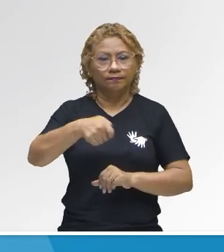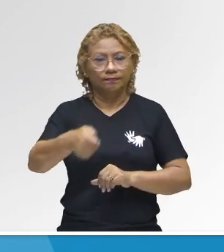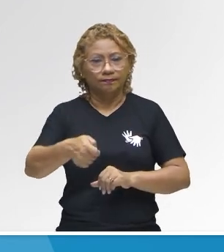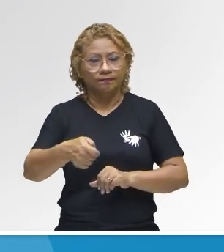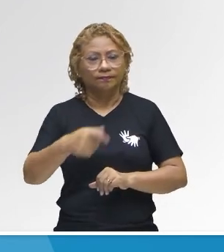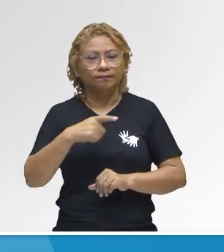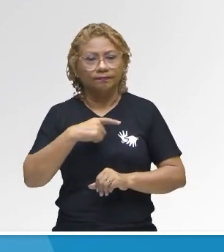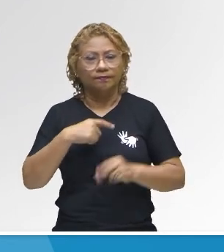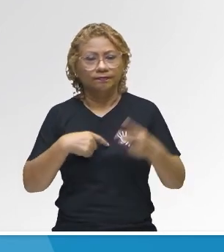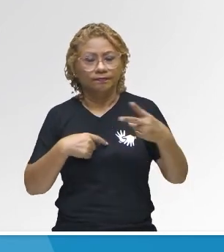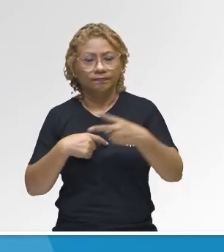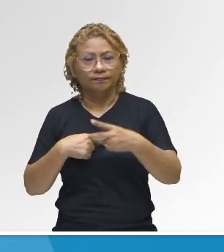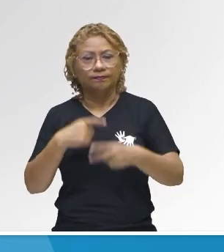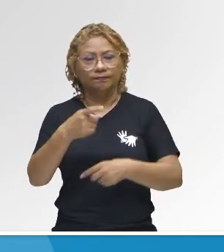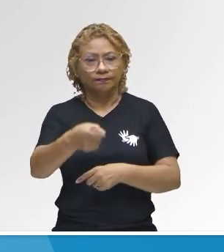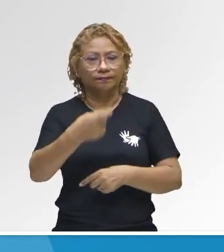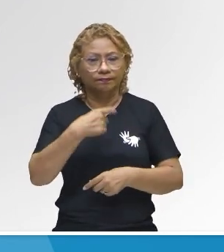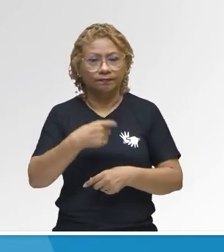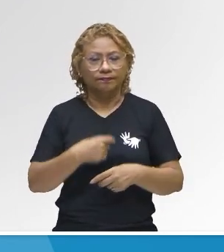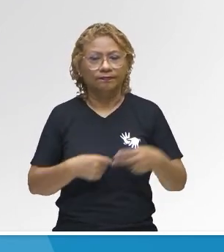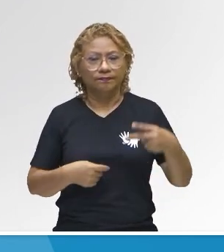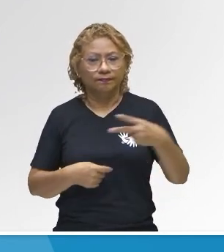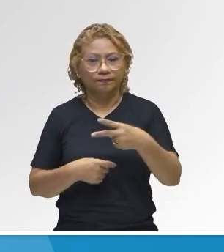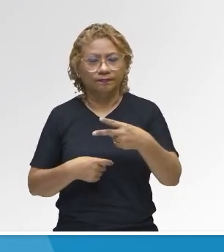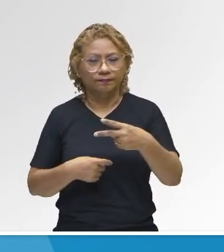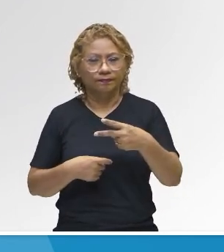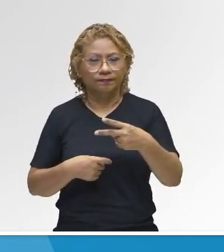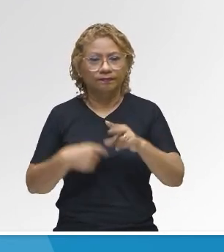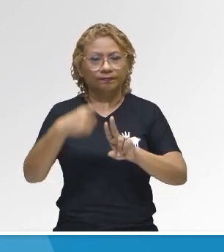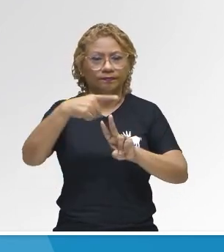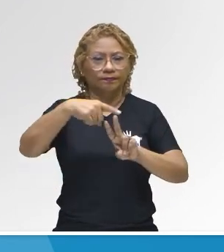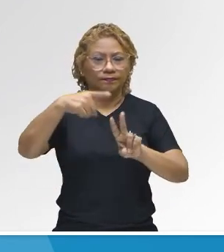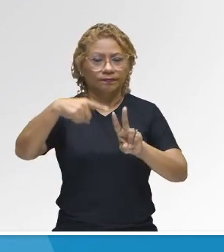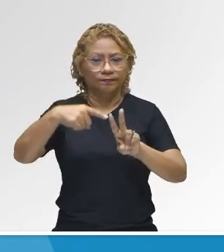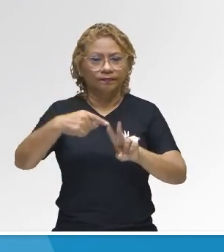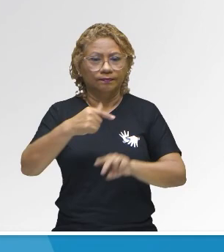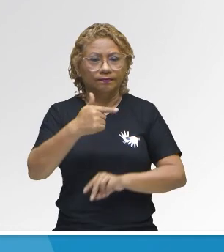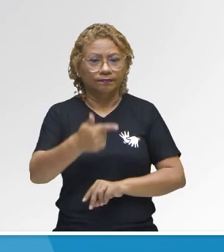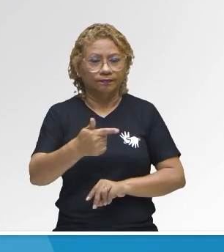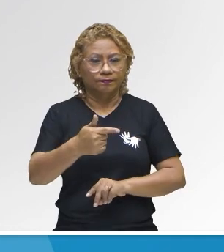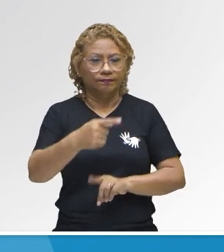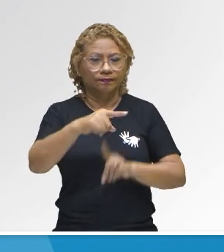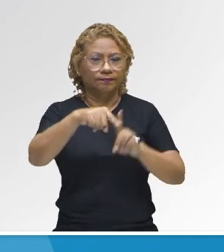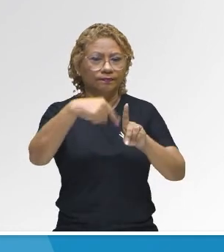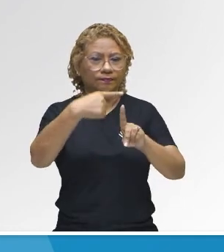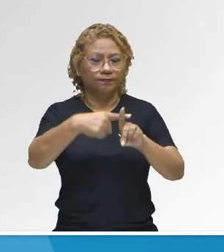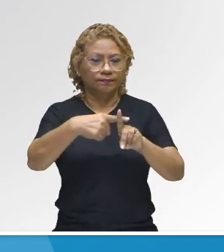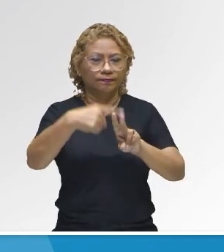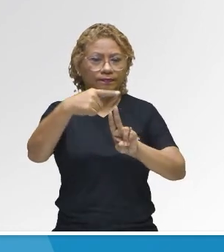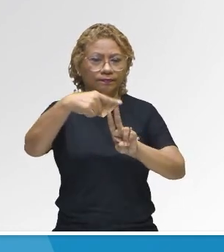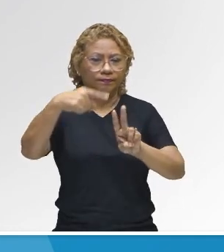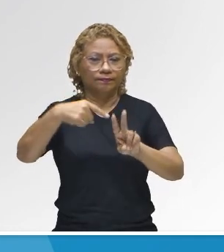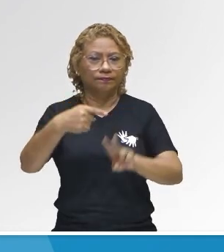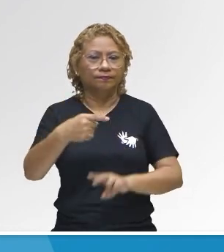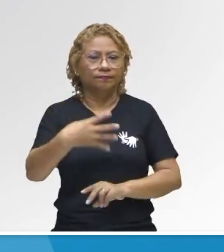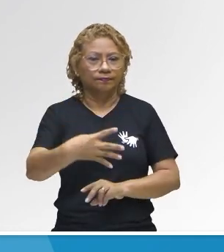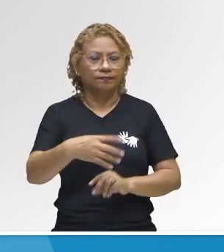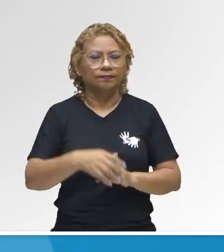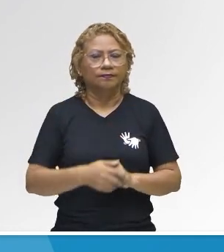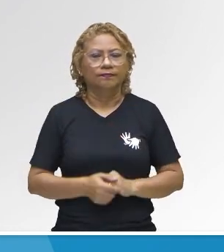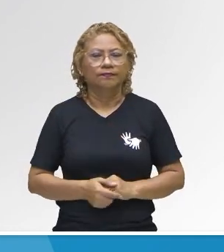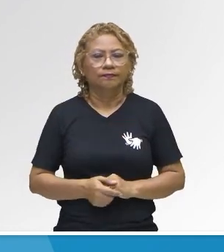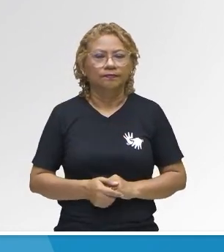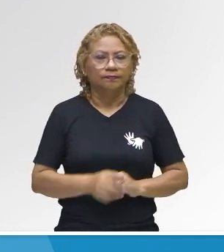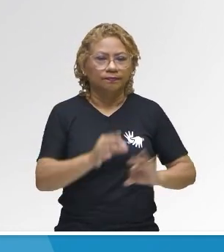duas inequações. Então, vai ficar π sobre 2 mais π sobre 4. Resolvendo tudo